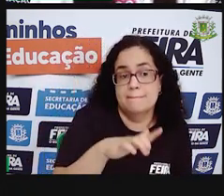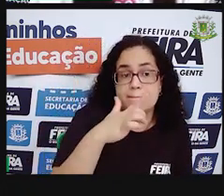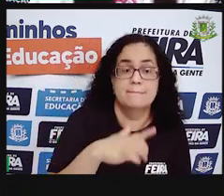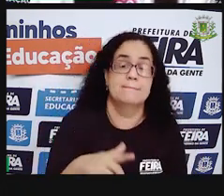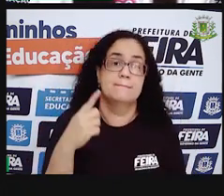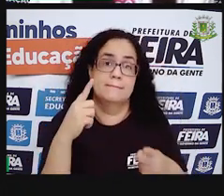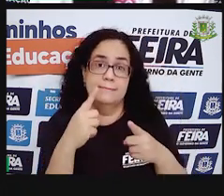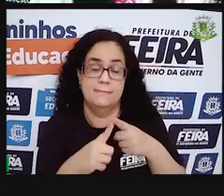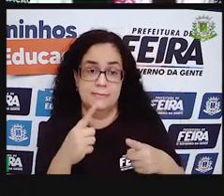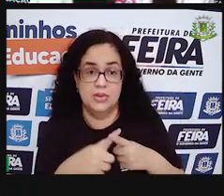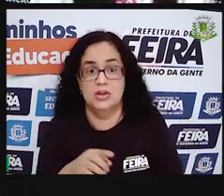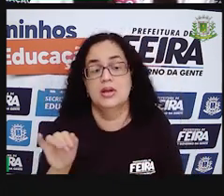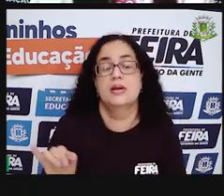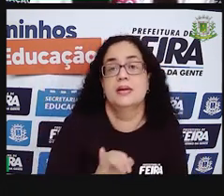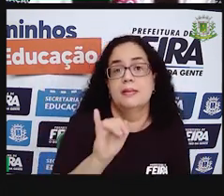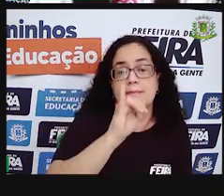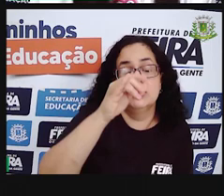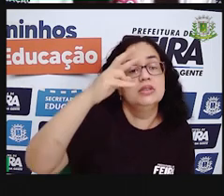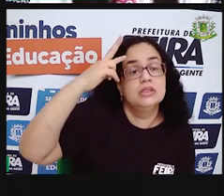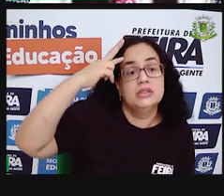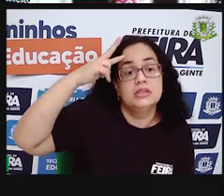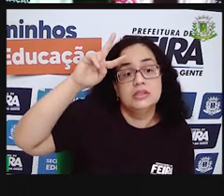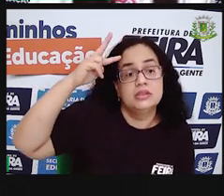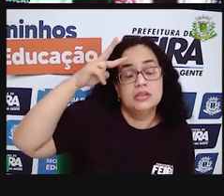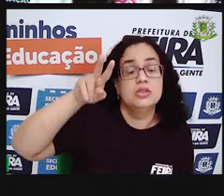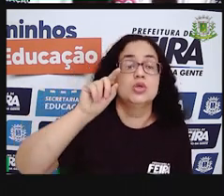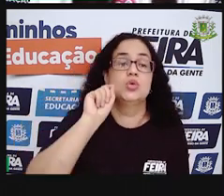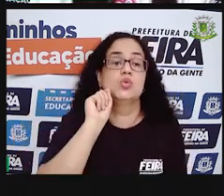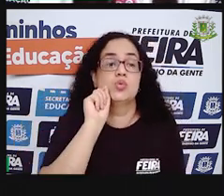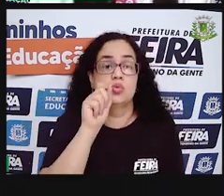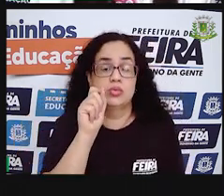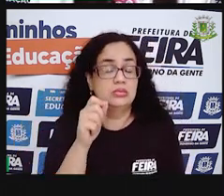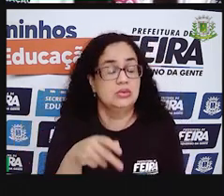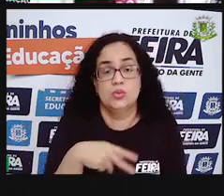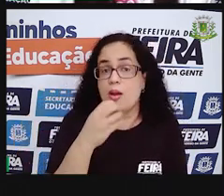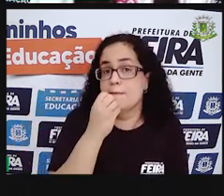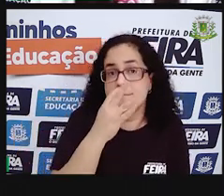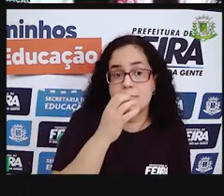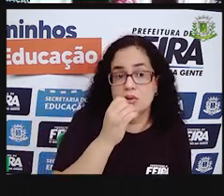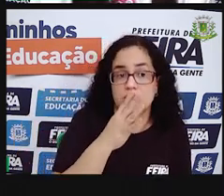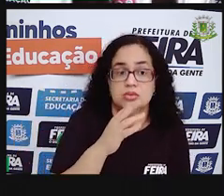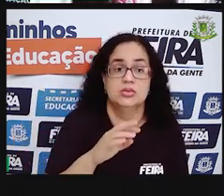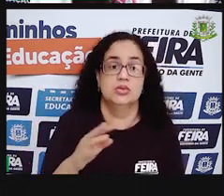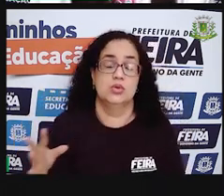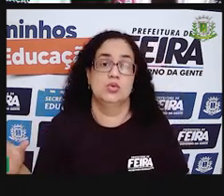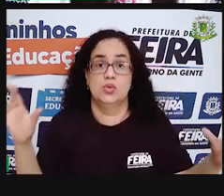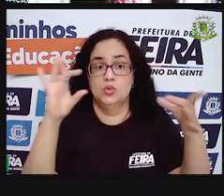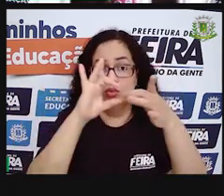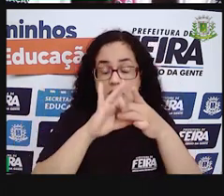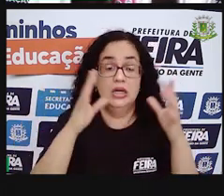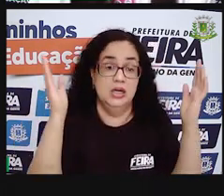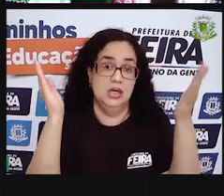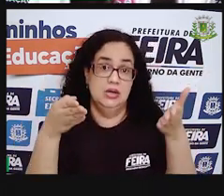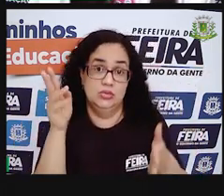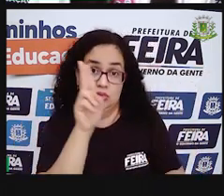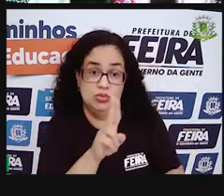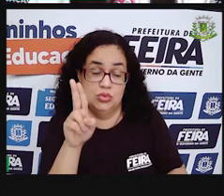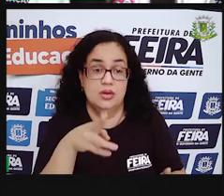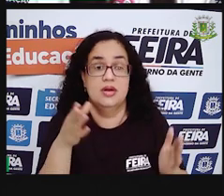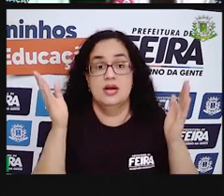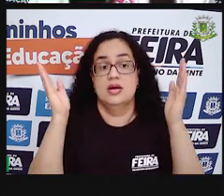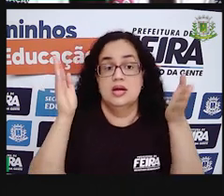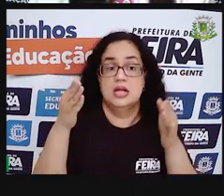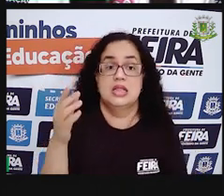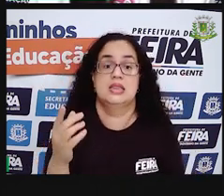muito importante a gente lembrar que essas definições não cabem mais ao pensamento atual, porque a gente agora